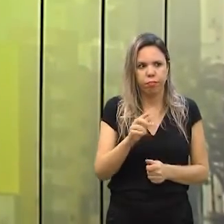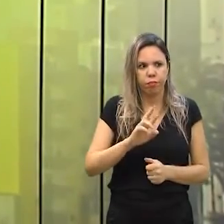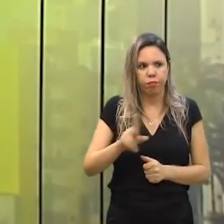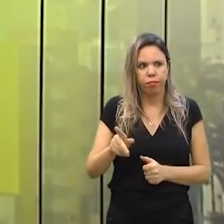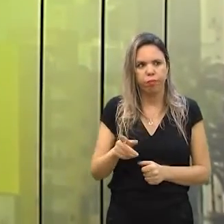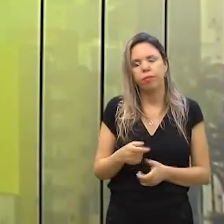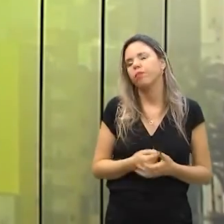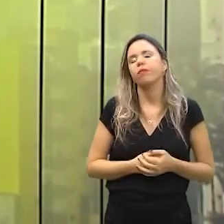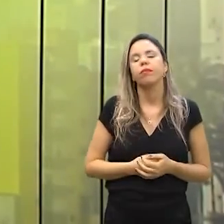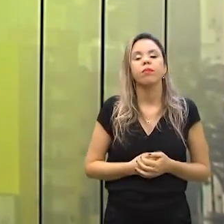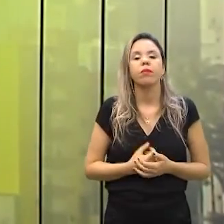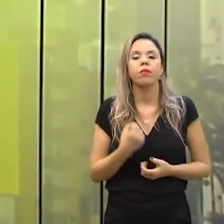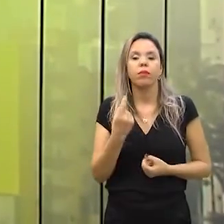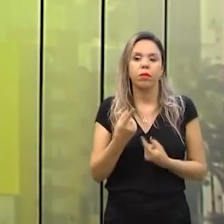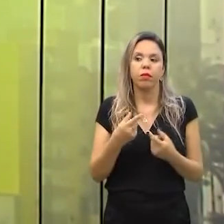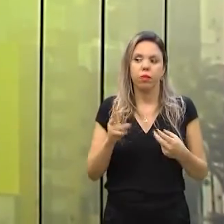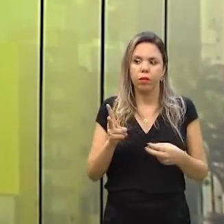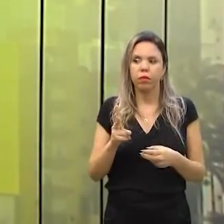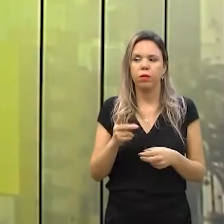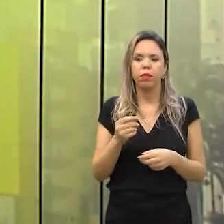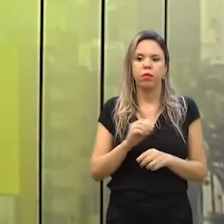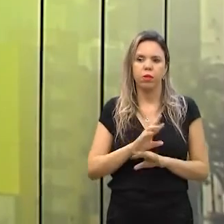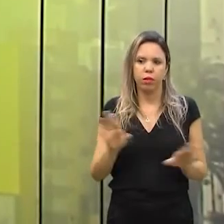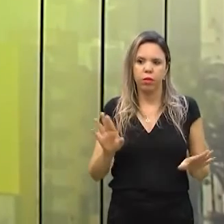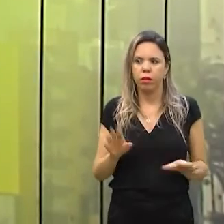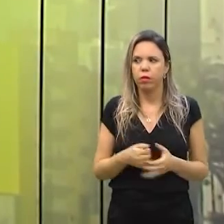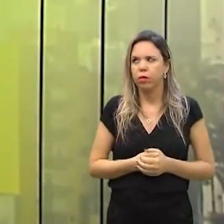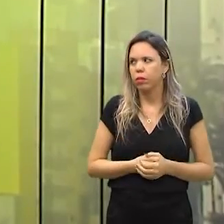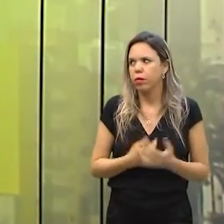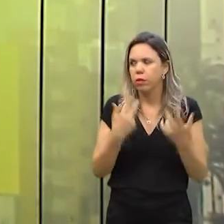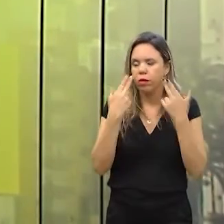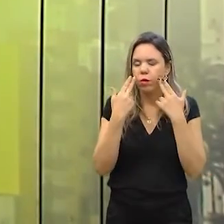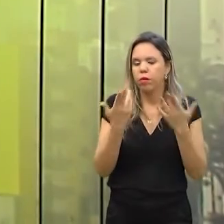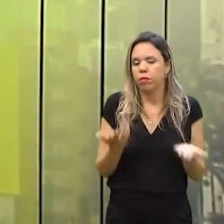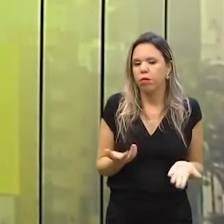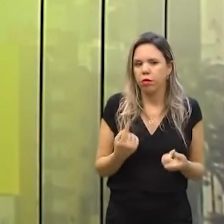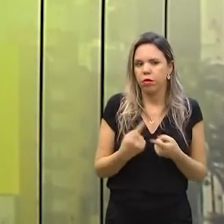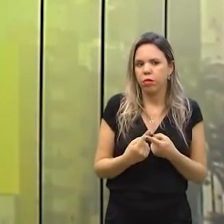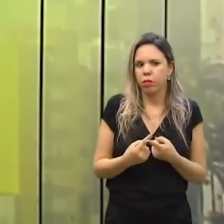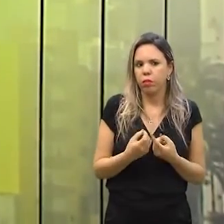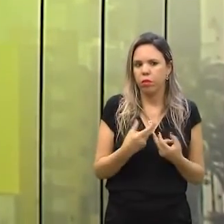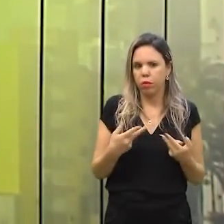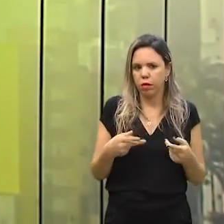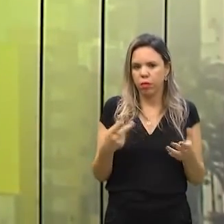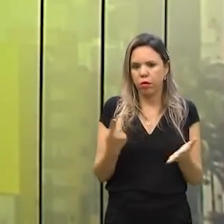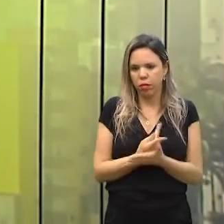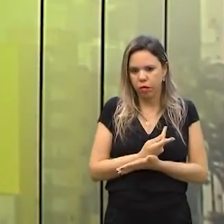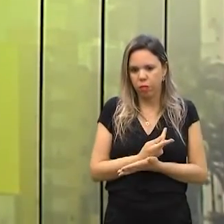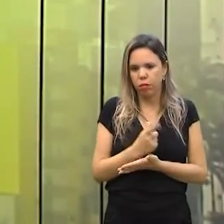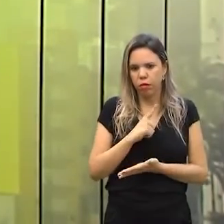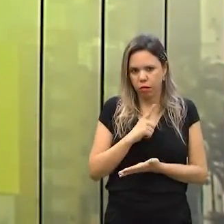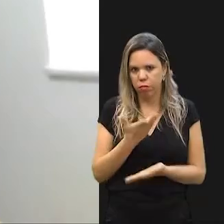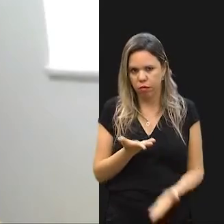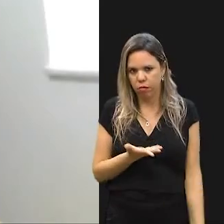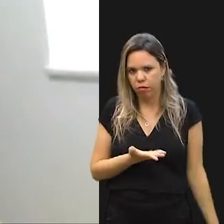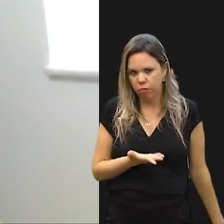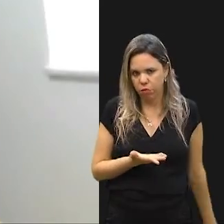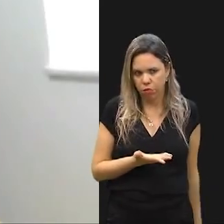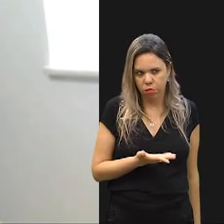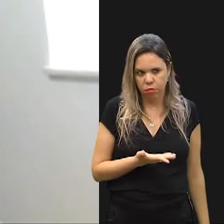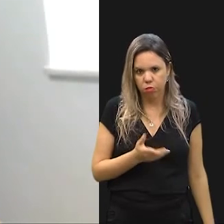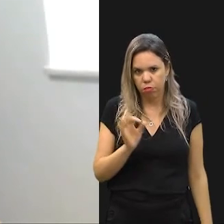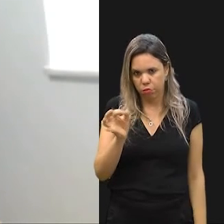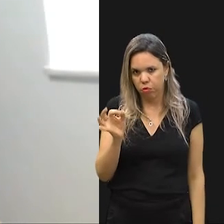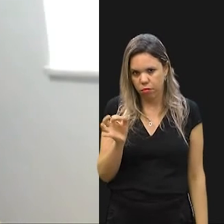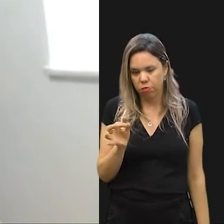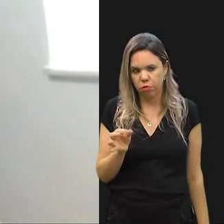fenômeno tão raro, mas também não é um fenômeno tão comum, então quer dizer que alguma coisa errada tem aí, né?